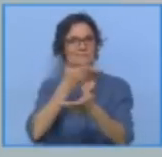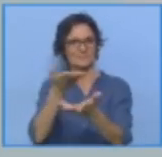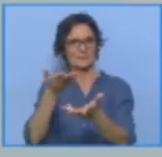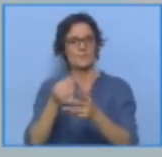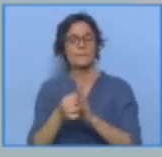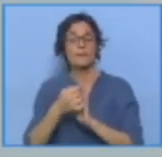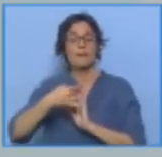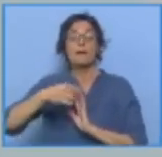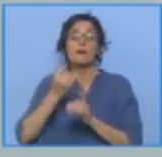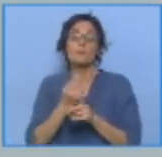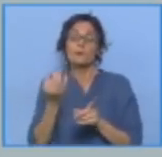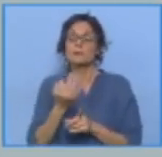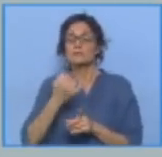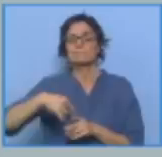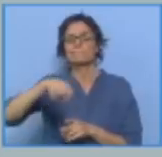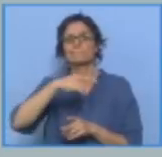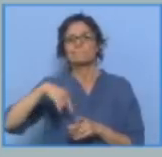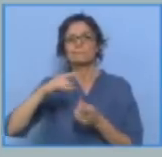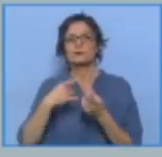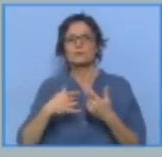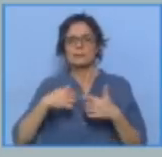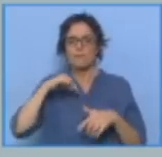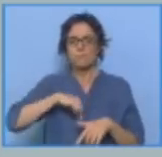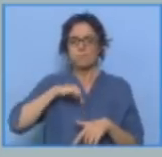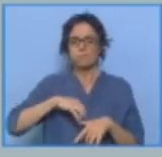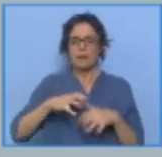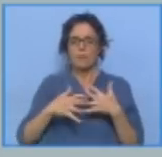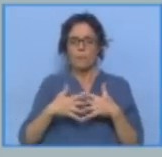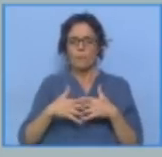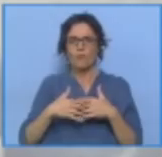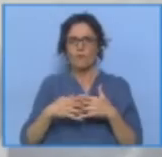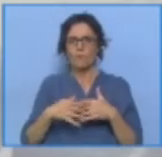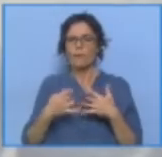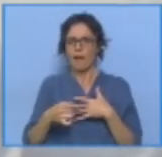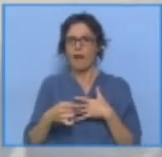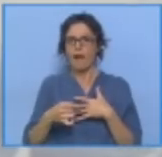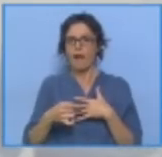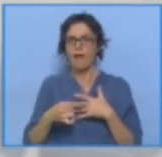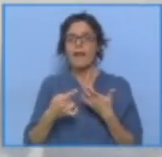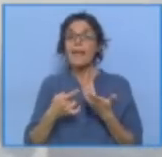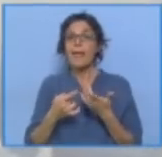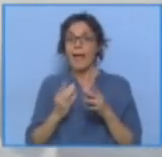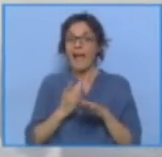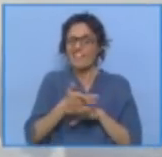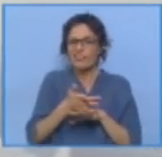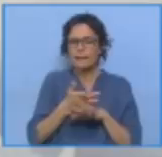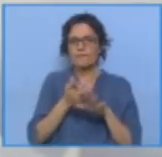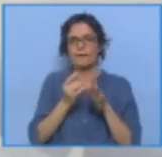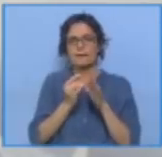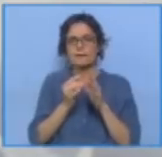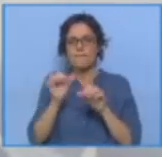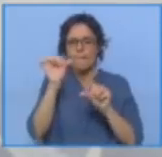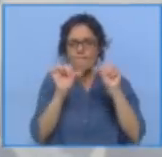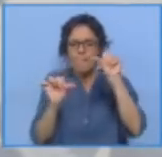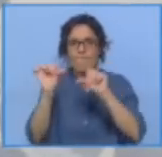a dúvida dentro de nós, e ele chamou-lhe um Laboratório da Fé. A ideia é descomplicar, não é? É traduzir... É não